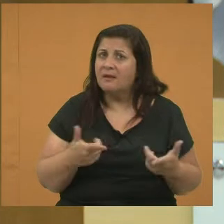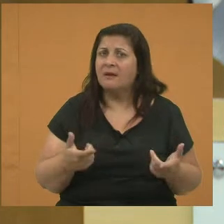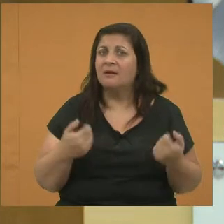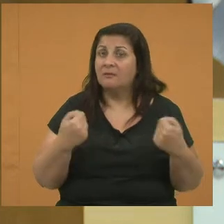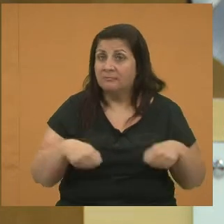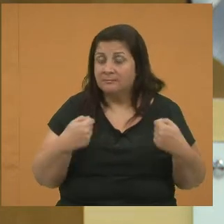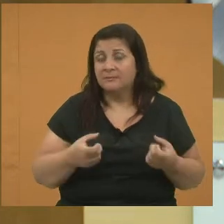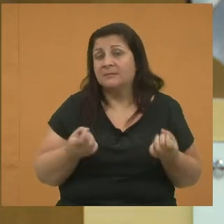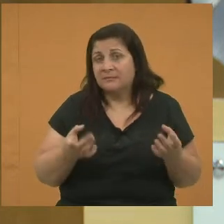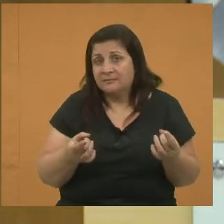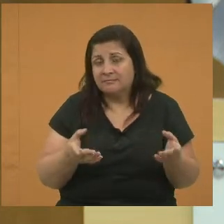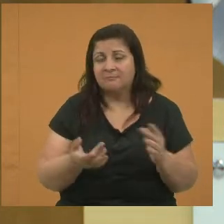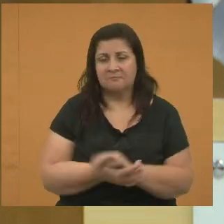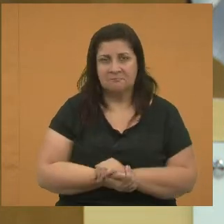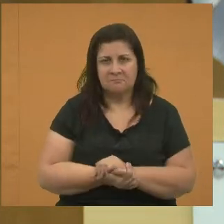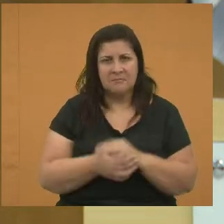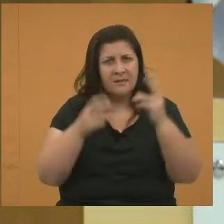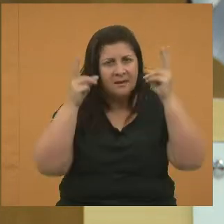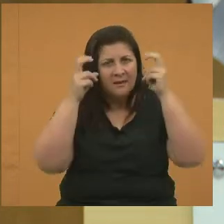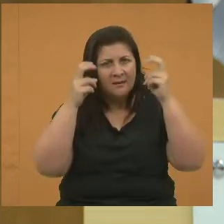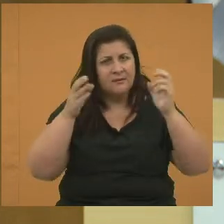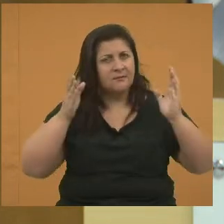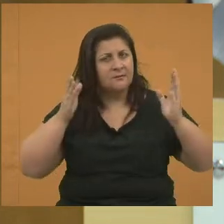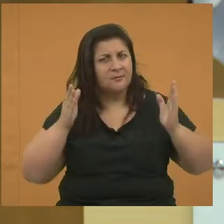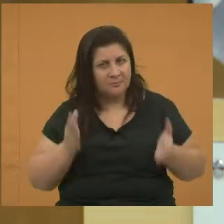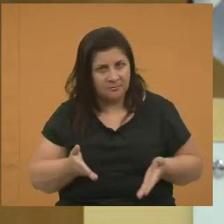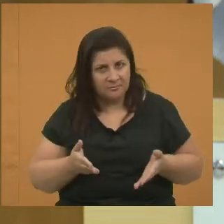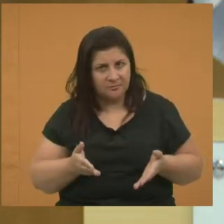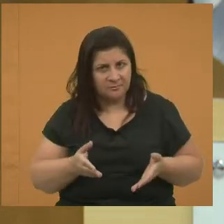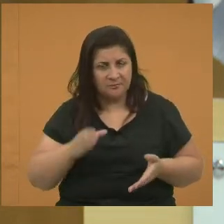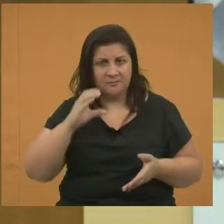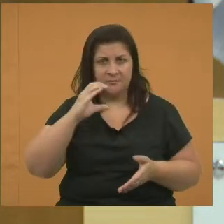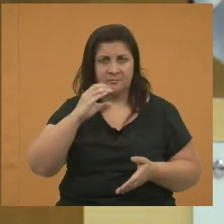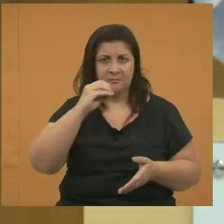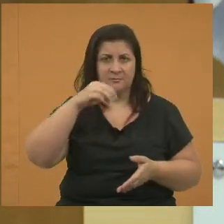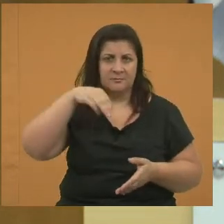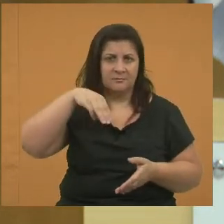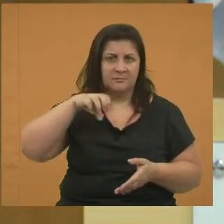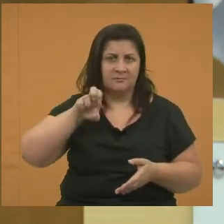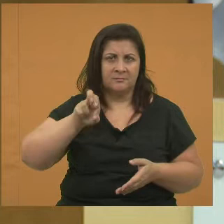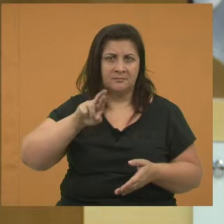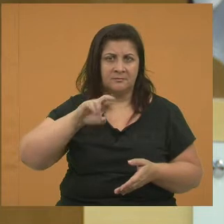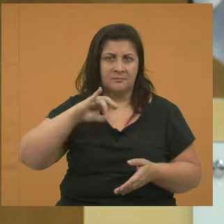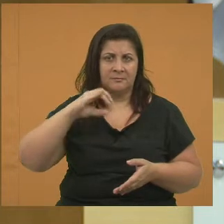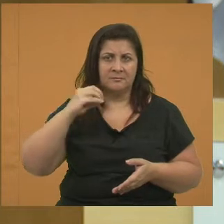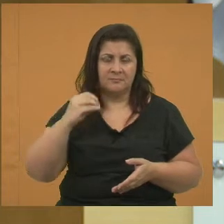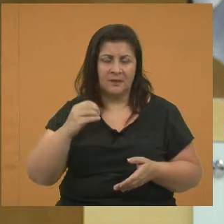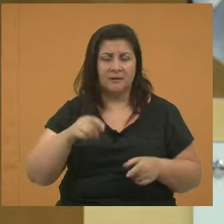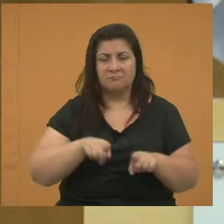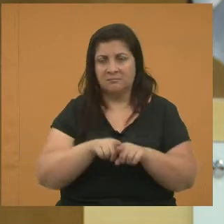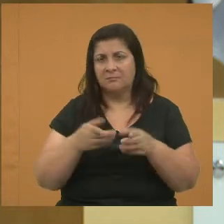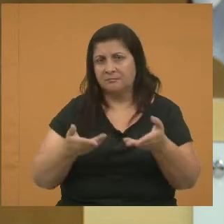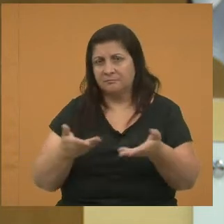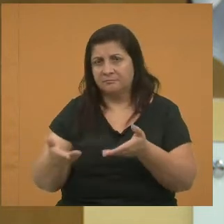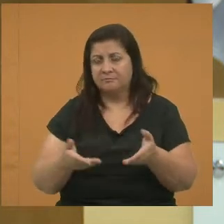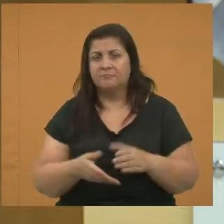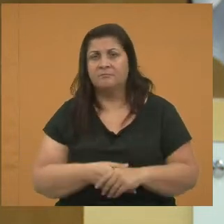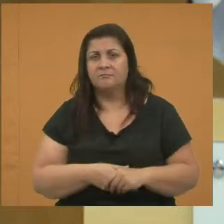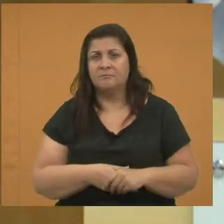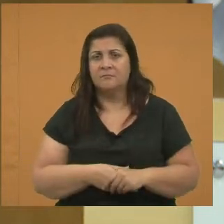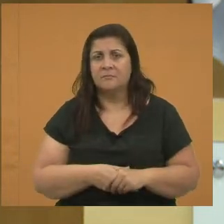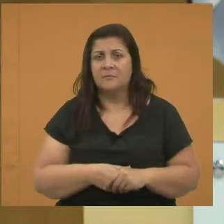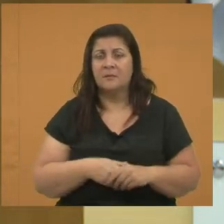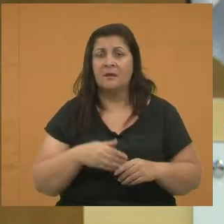dia. Então perceba o seguinte, que hoje o comércio no Brasil, comércio e serviço, movimenta